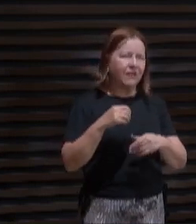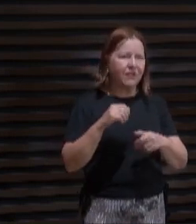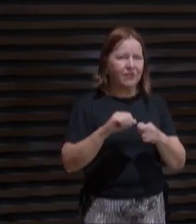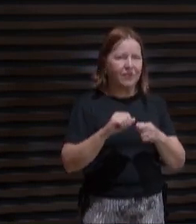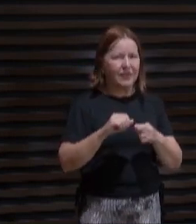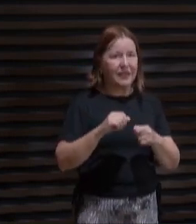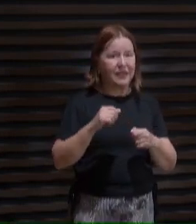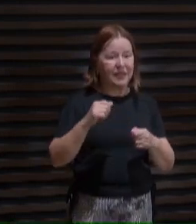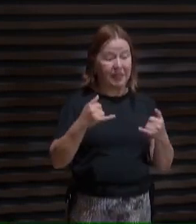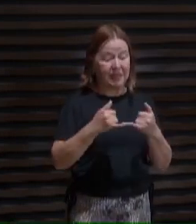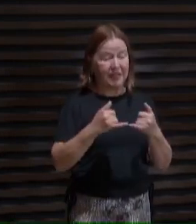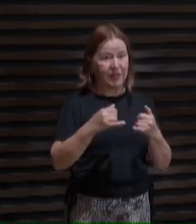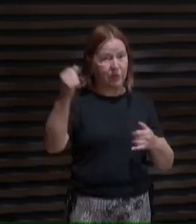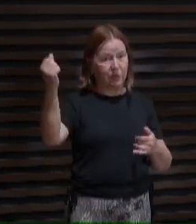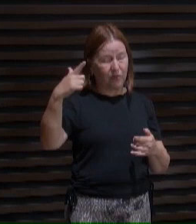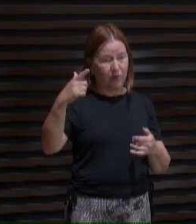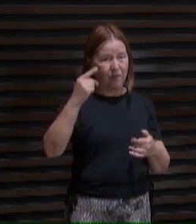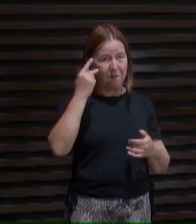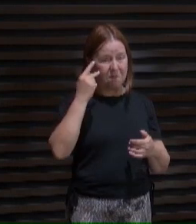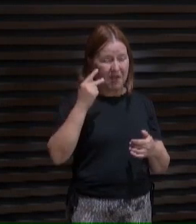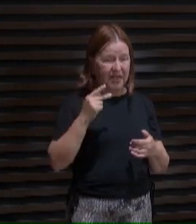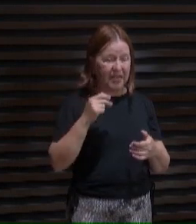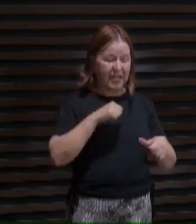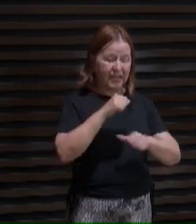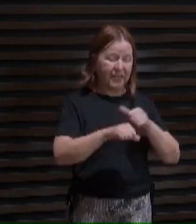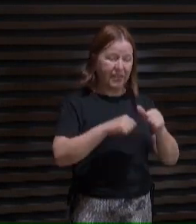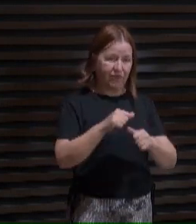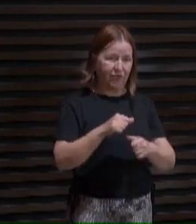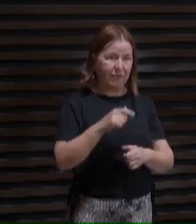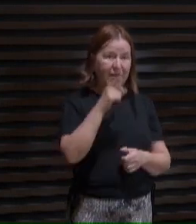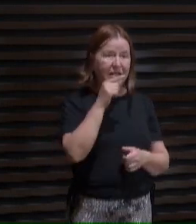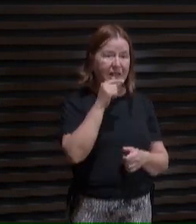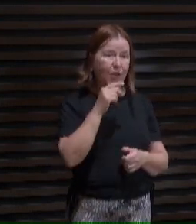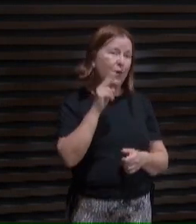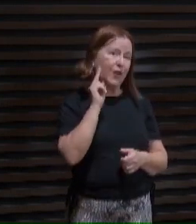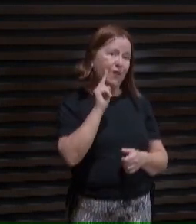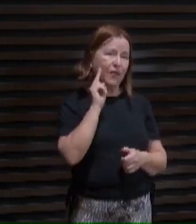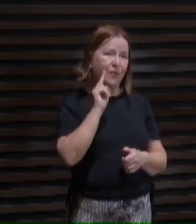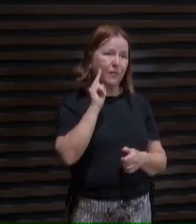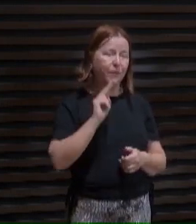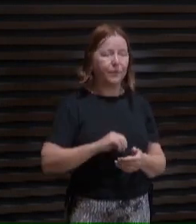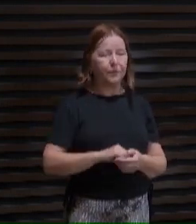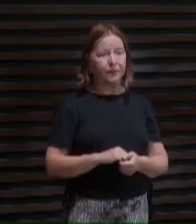em 720 litros de vinho.